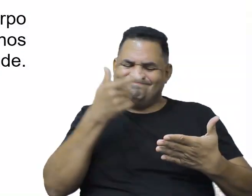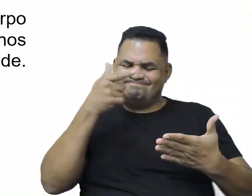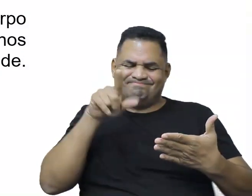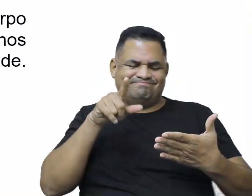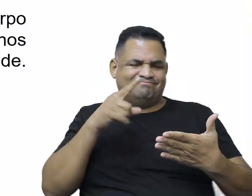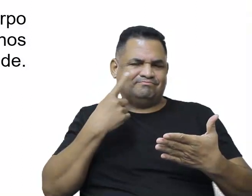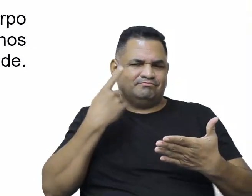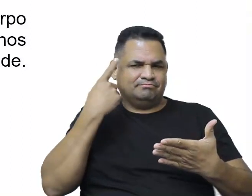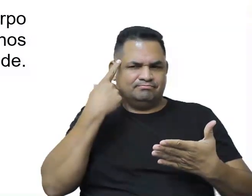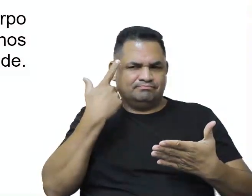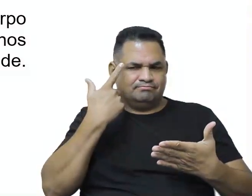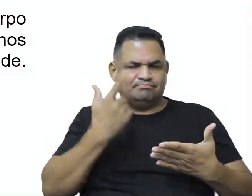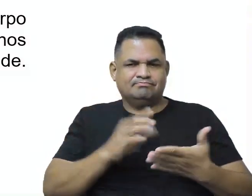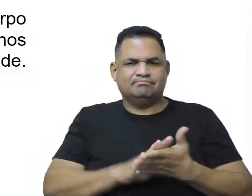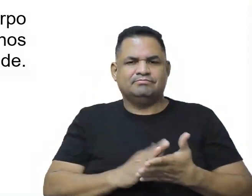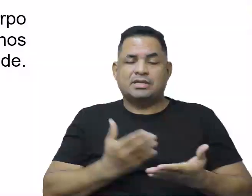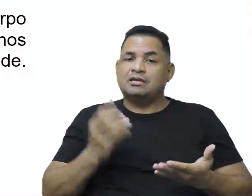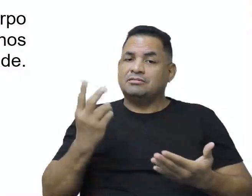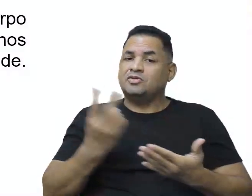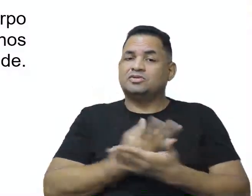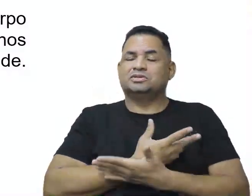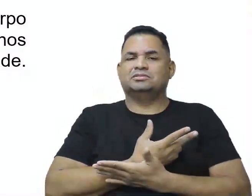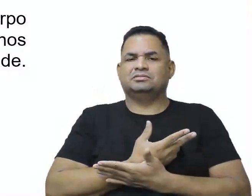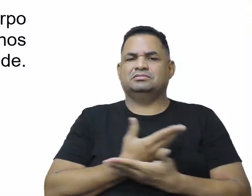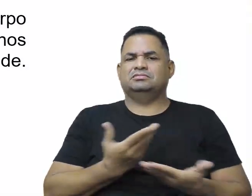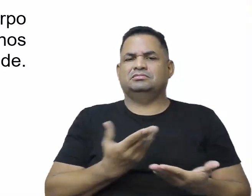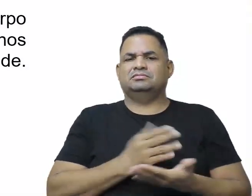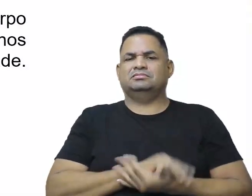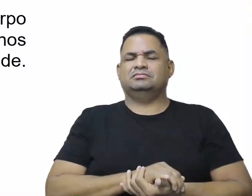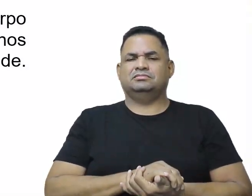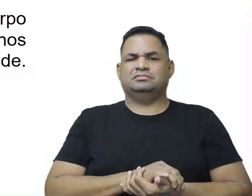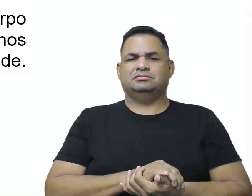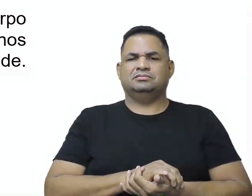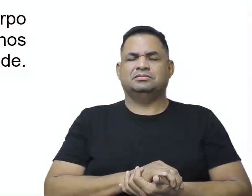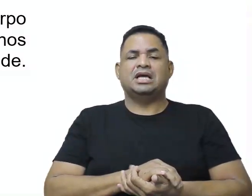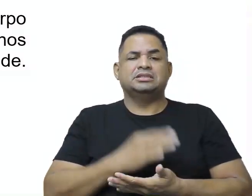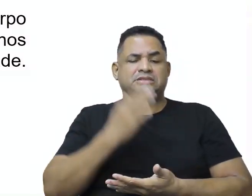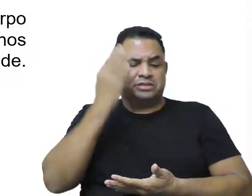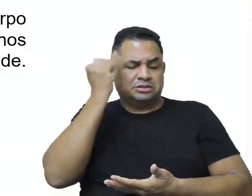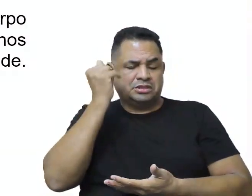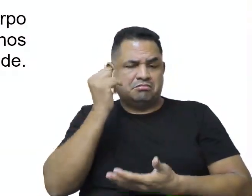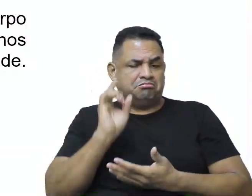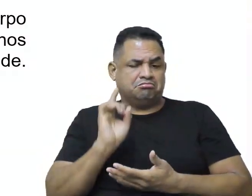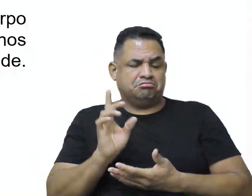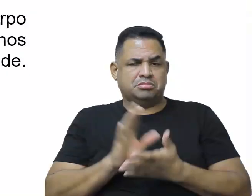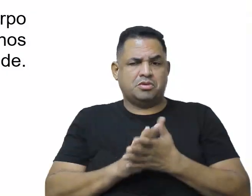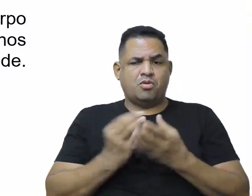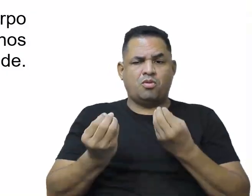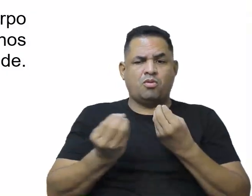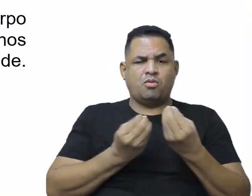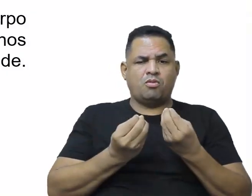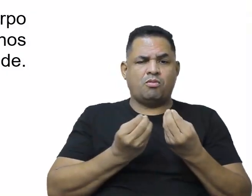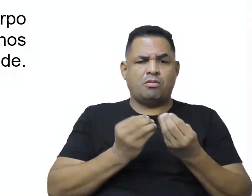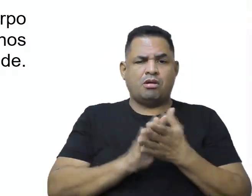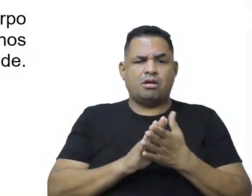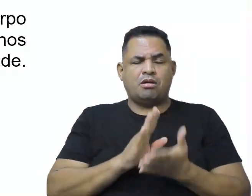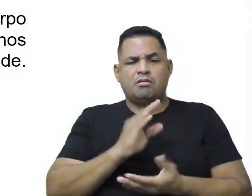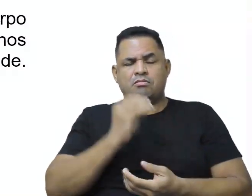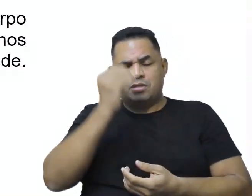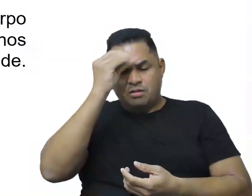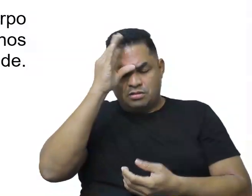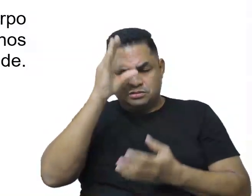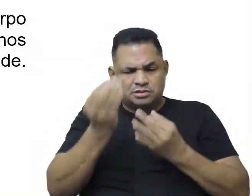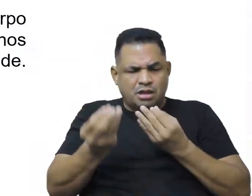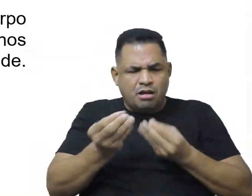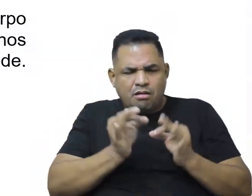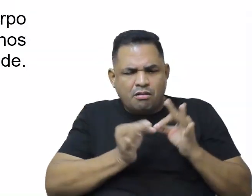consegue muitas vezes acontece isso sabia e não é só saber isso é como é como saber como é que ele conhecimento ele